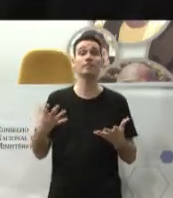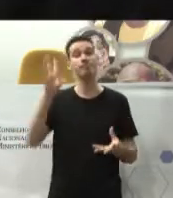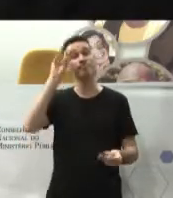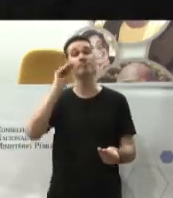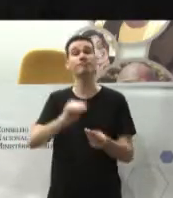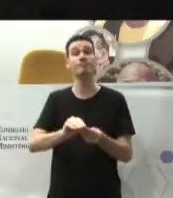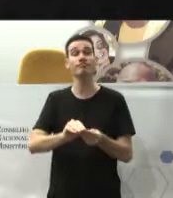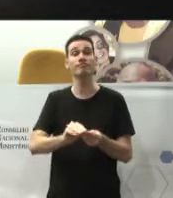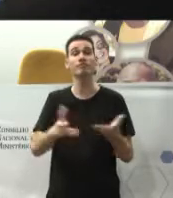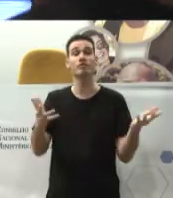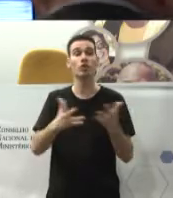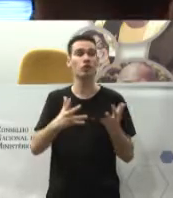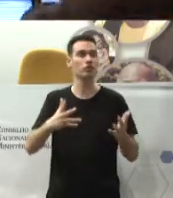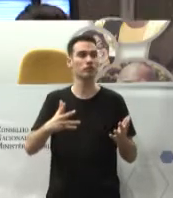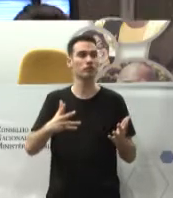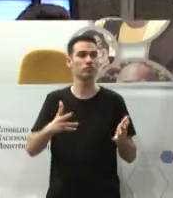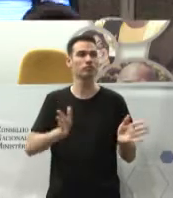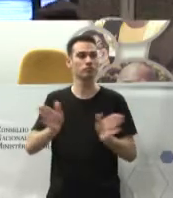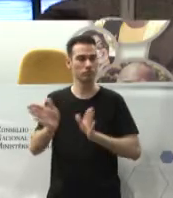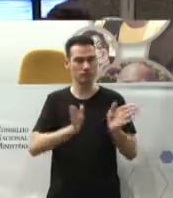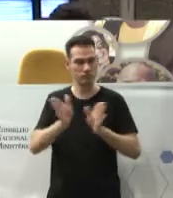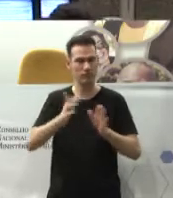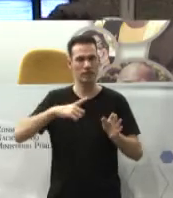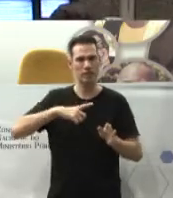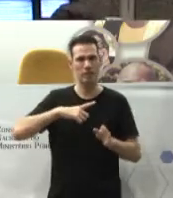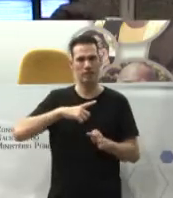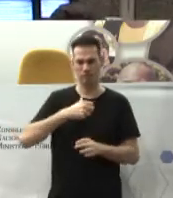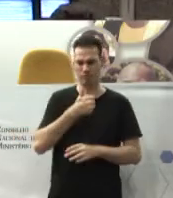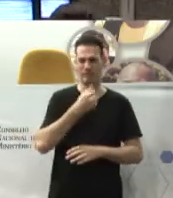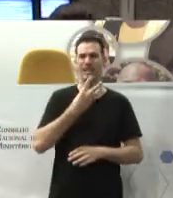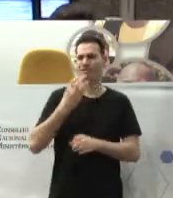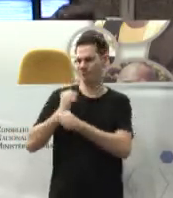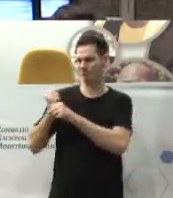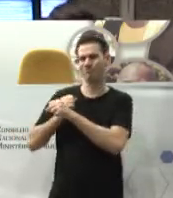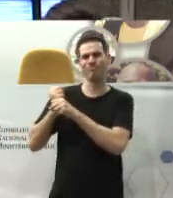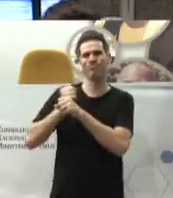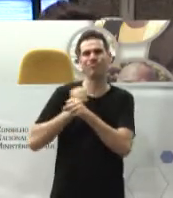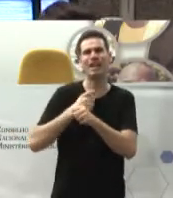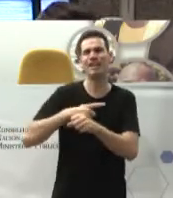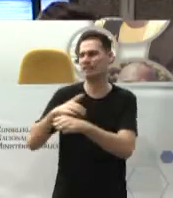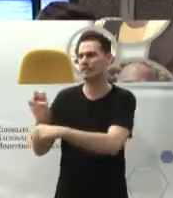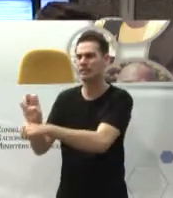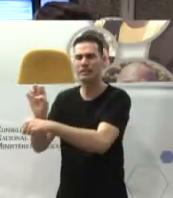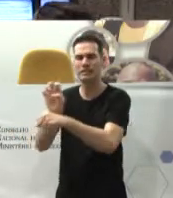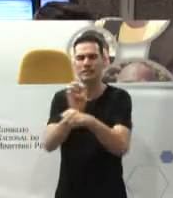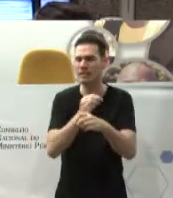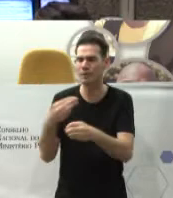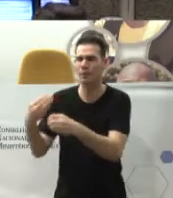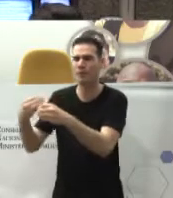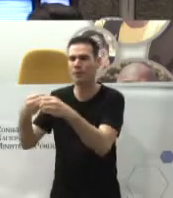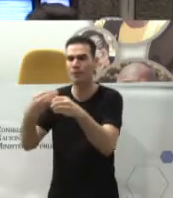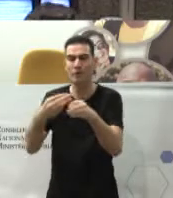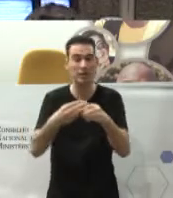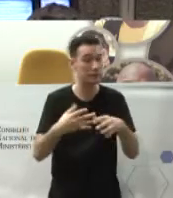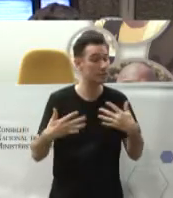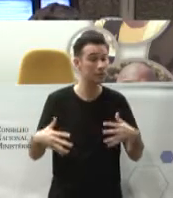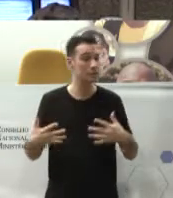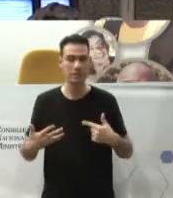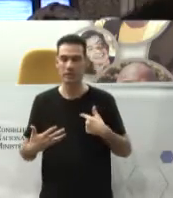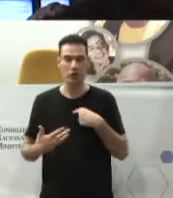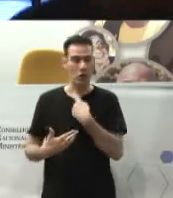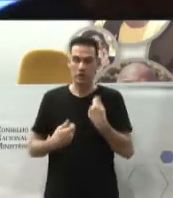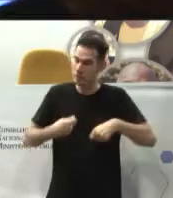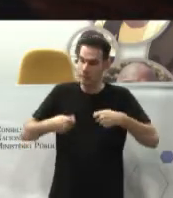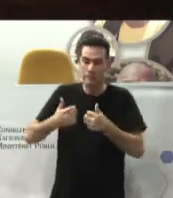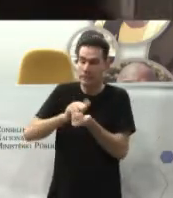de 11, 13 anos, onde praticamente estados e municípios foram buscando soluções para se adequar ao que estava